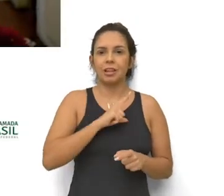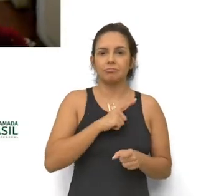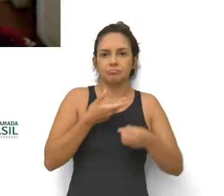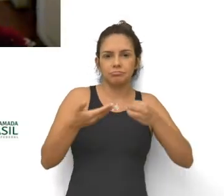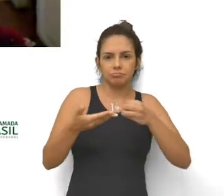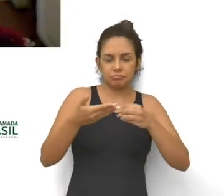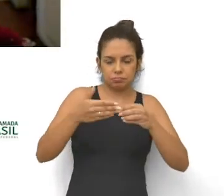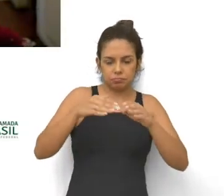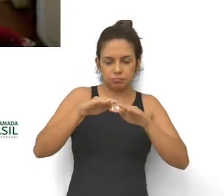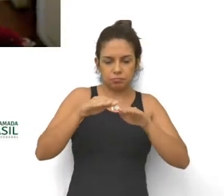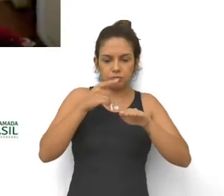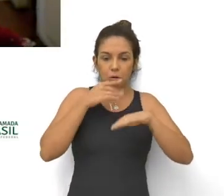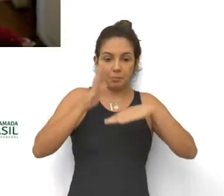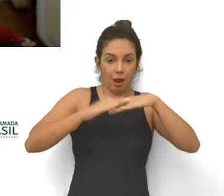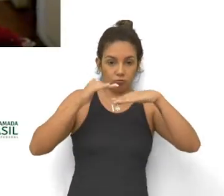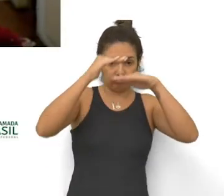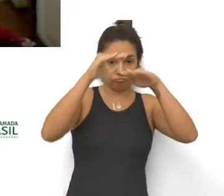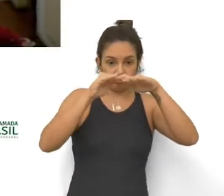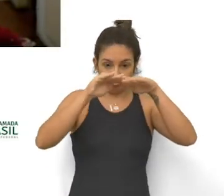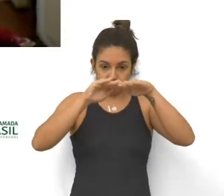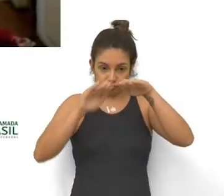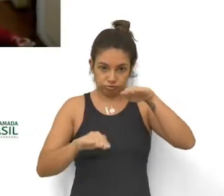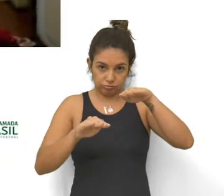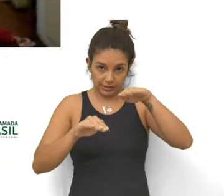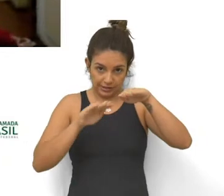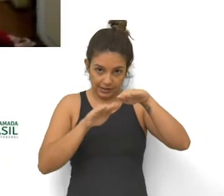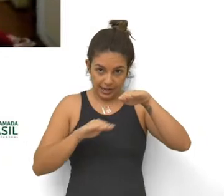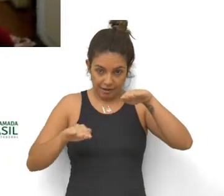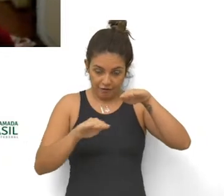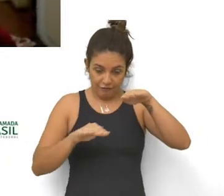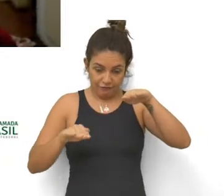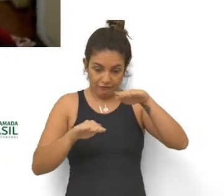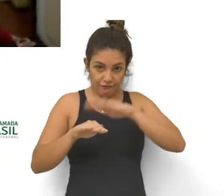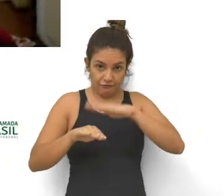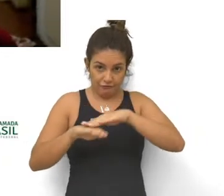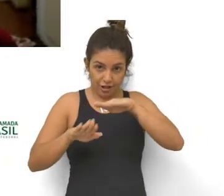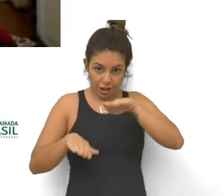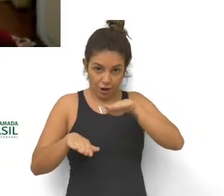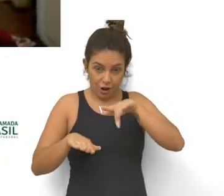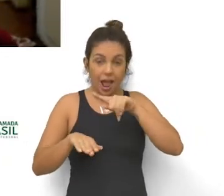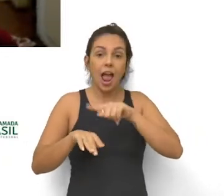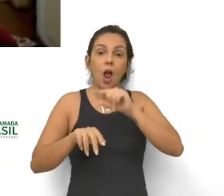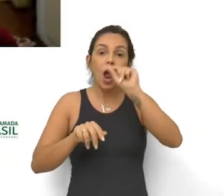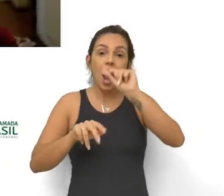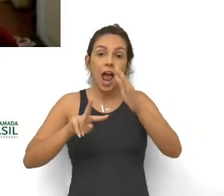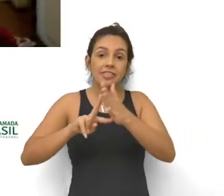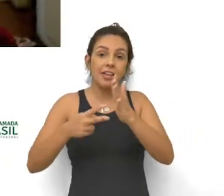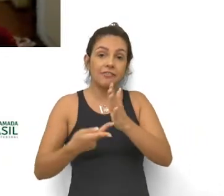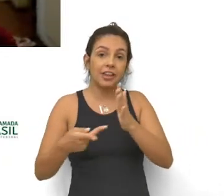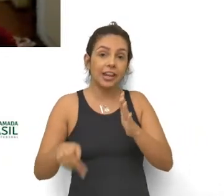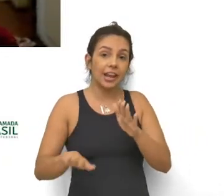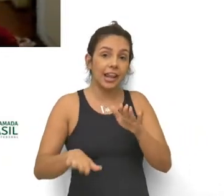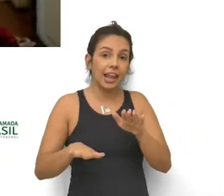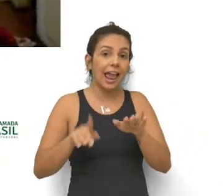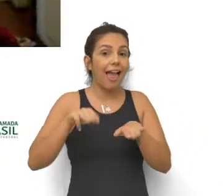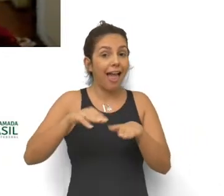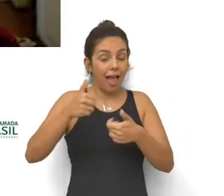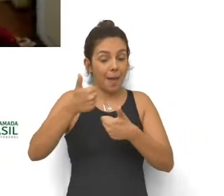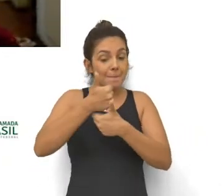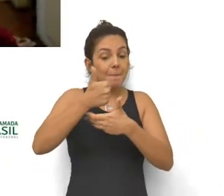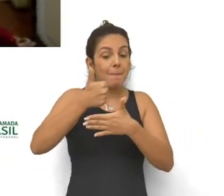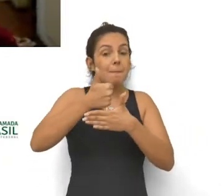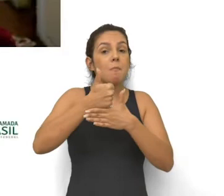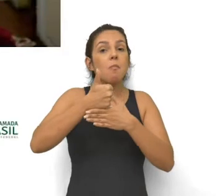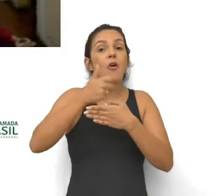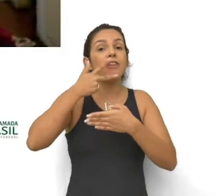inferiores, digamos assim. E esses inferiores, entre as coisas que os definem, inferiores moralmente, tá? Não está falando de raça